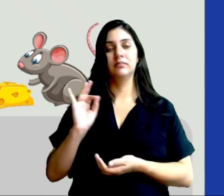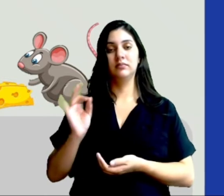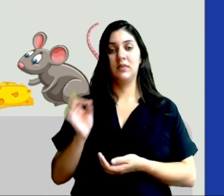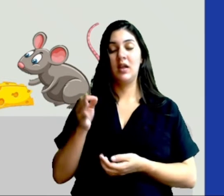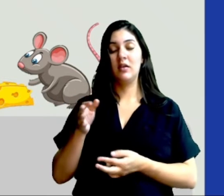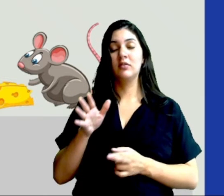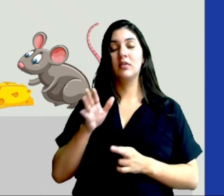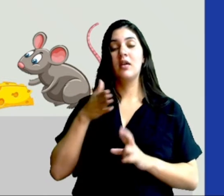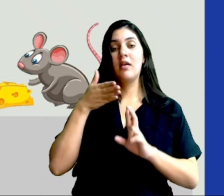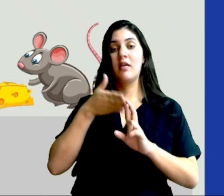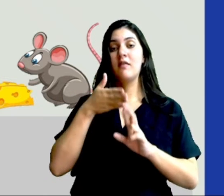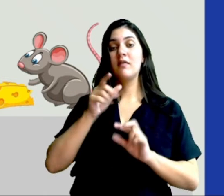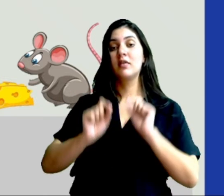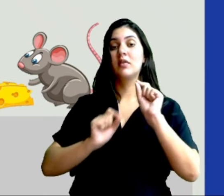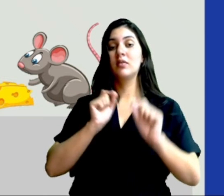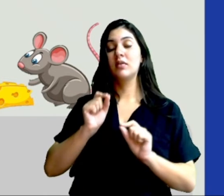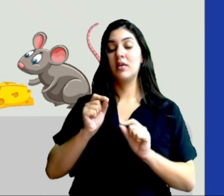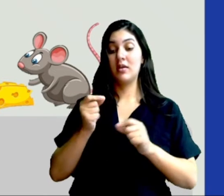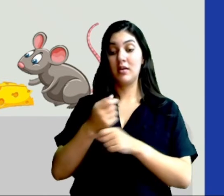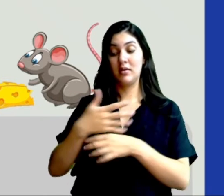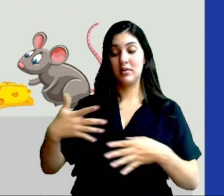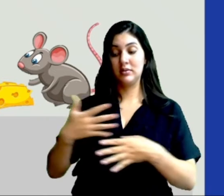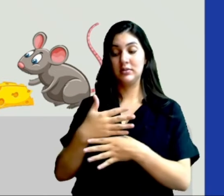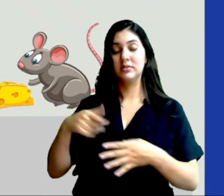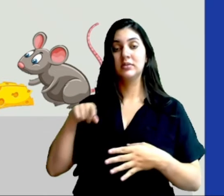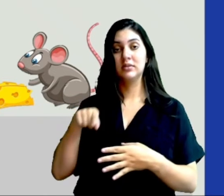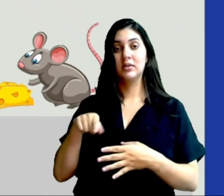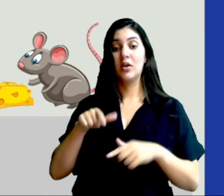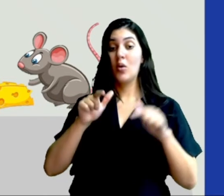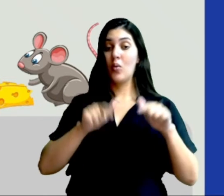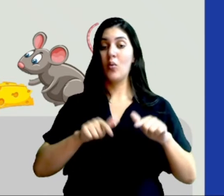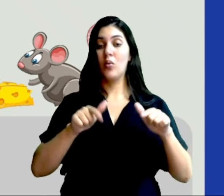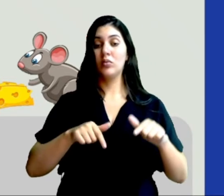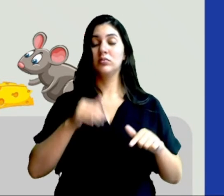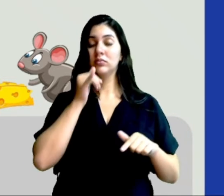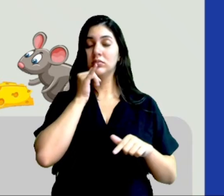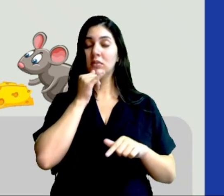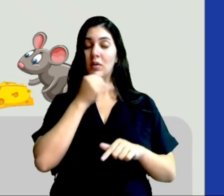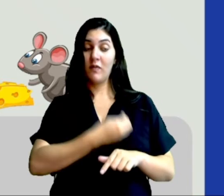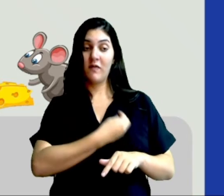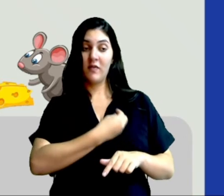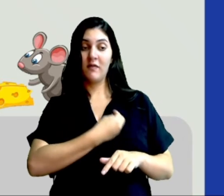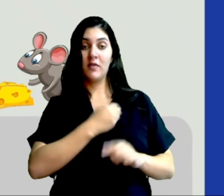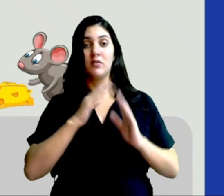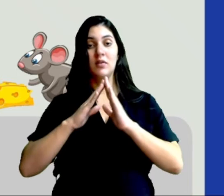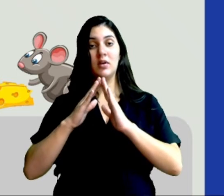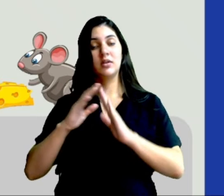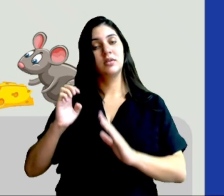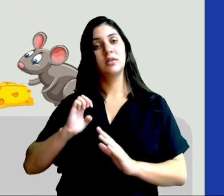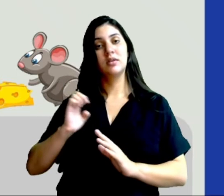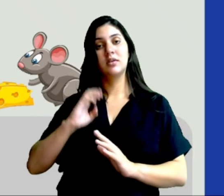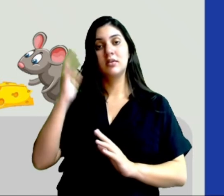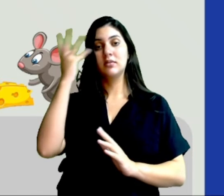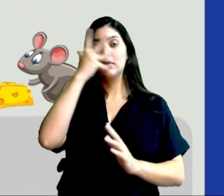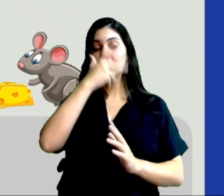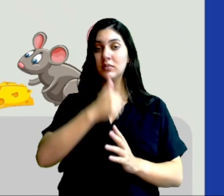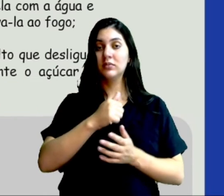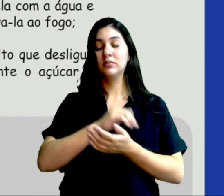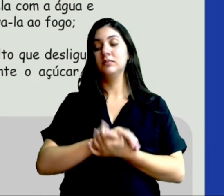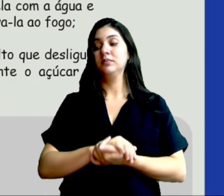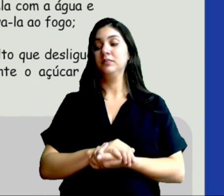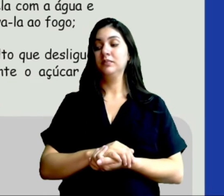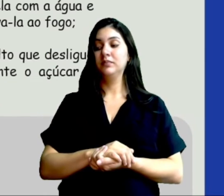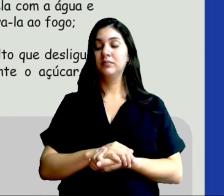mesmo, está se referindo aí, no caso, à cidade, onde lá eles se acomodaram numa casa rica e bonita.